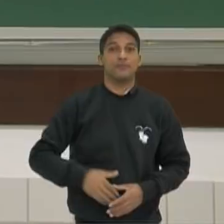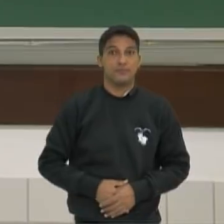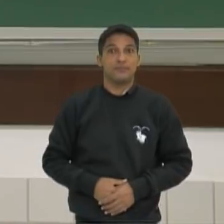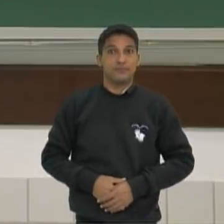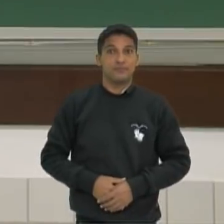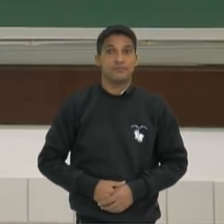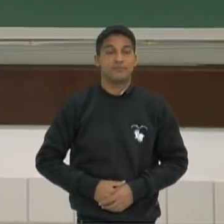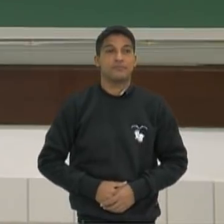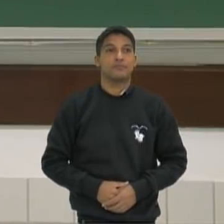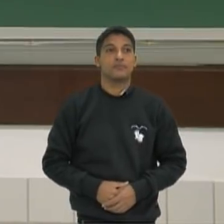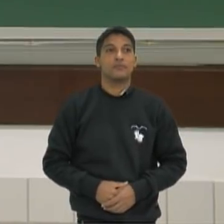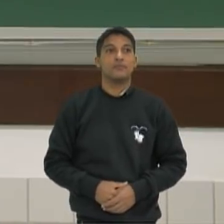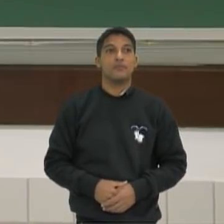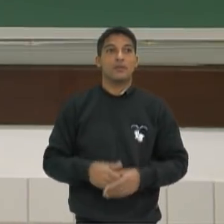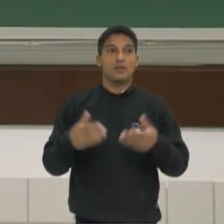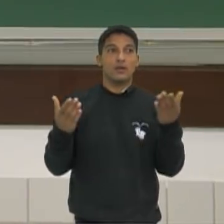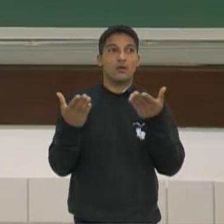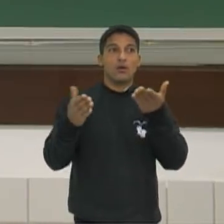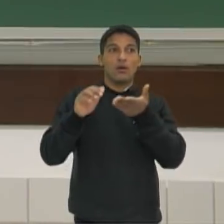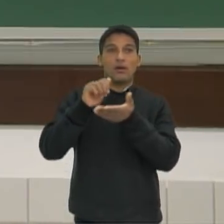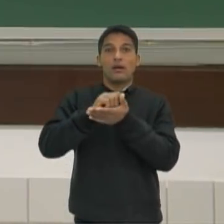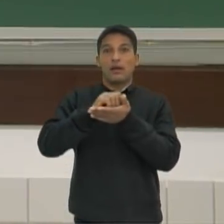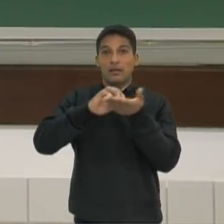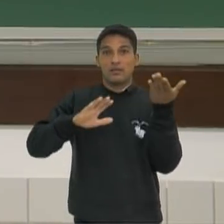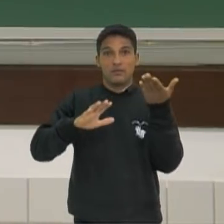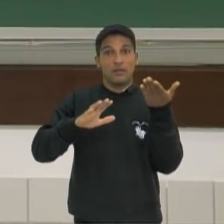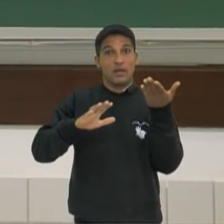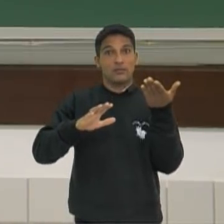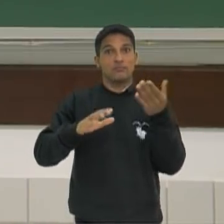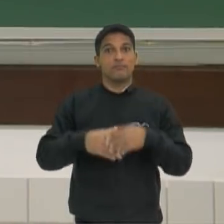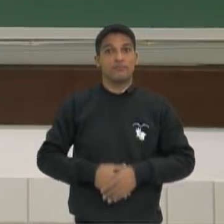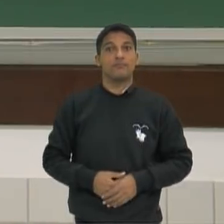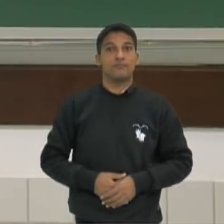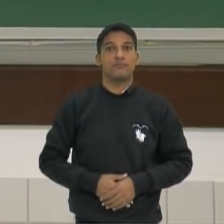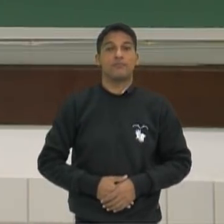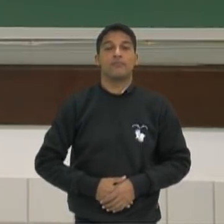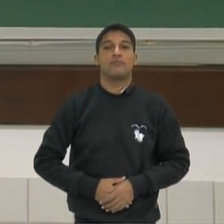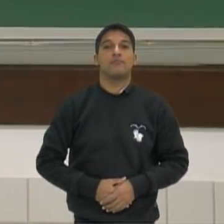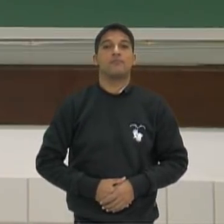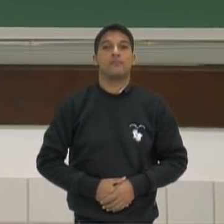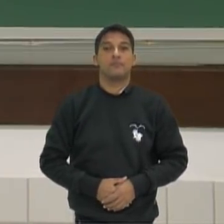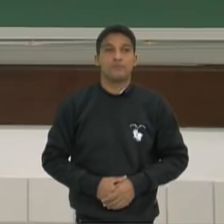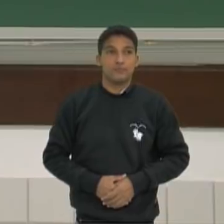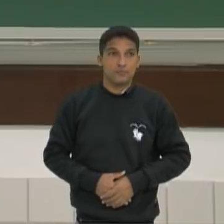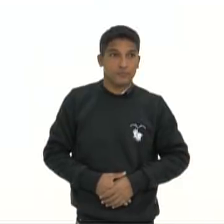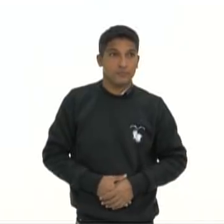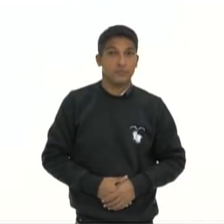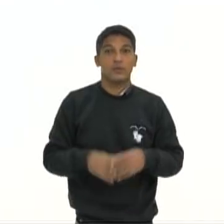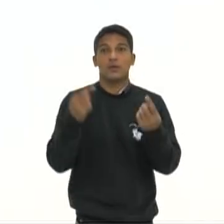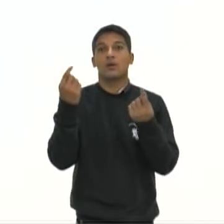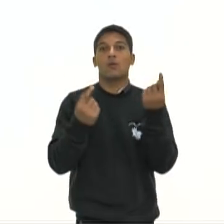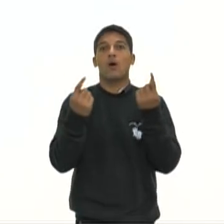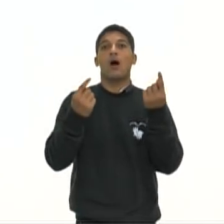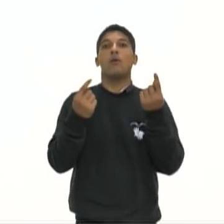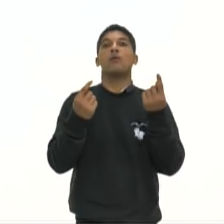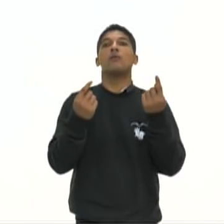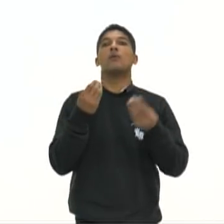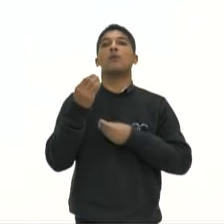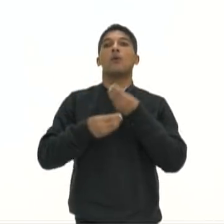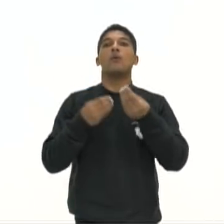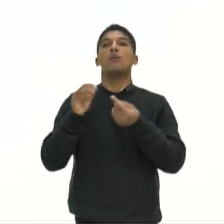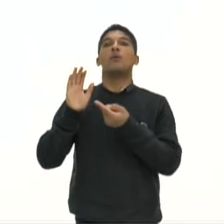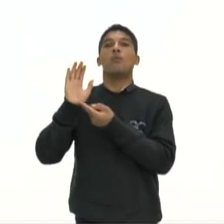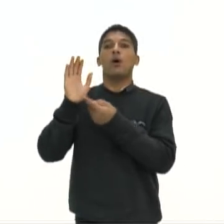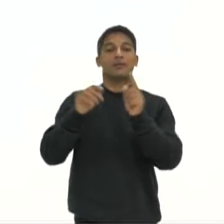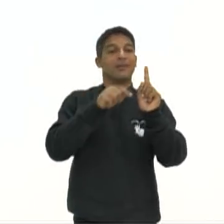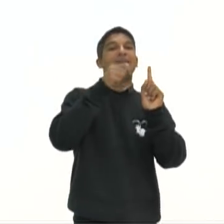E nós vamos para a nossa atividade sobre tudo isso que nós falamos até agora. Qual era a imagem dupla